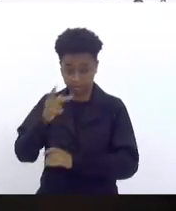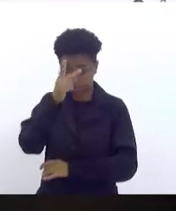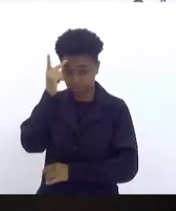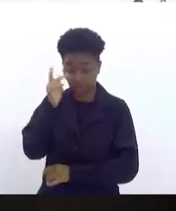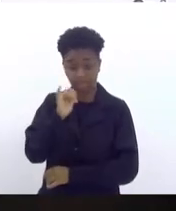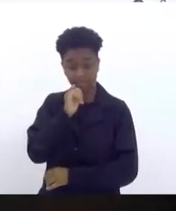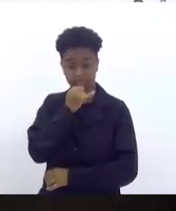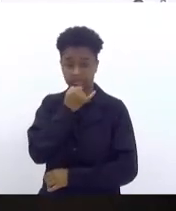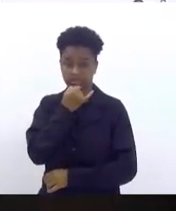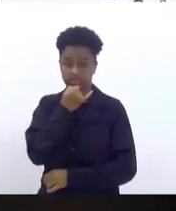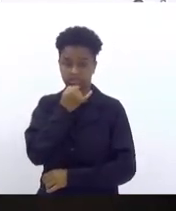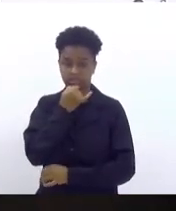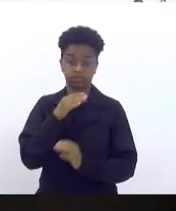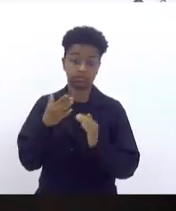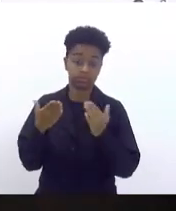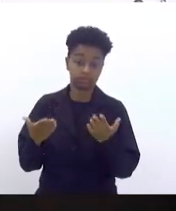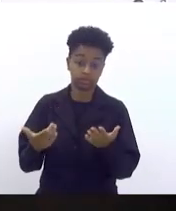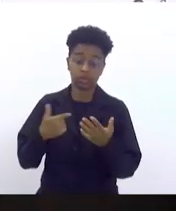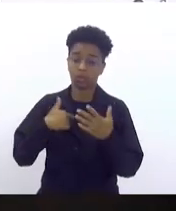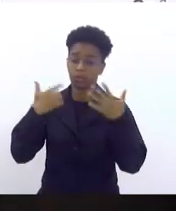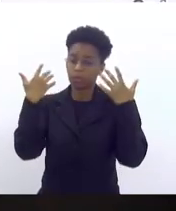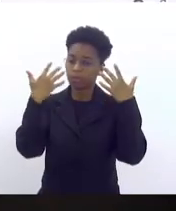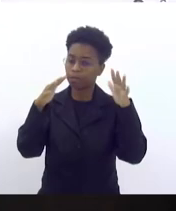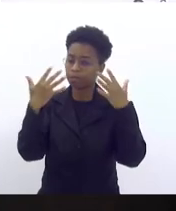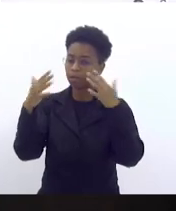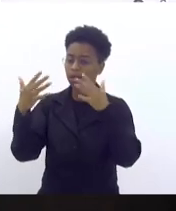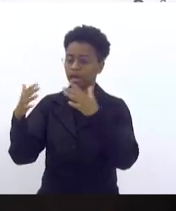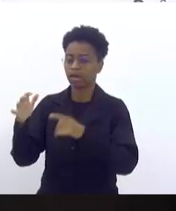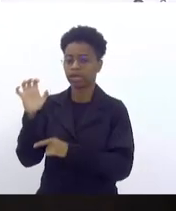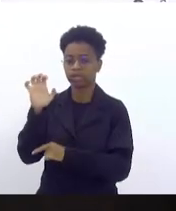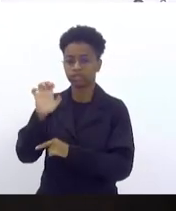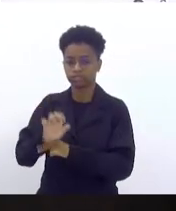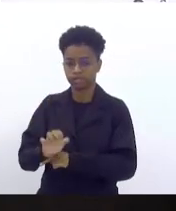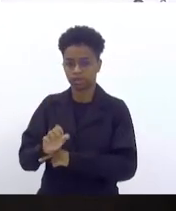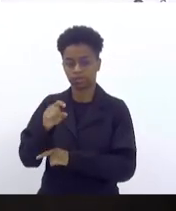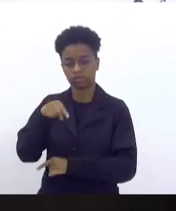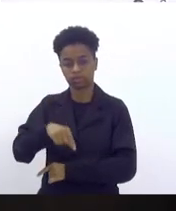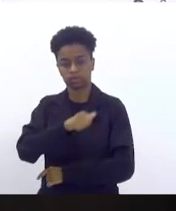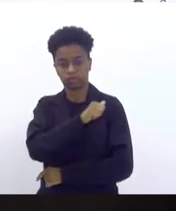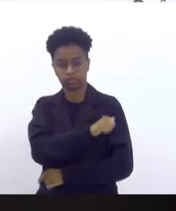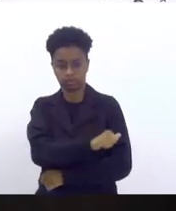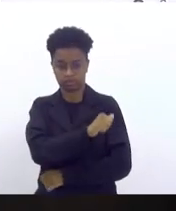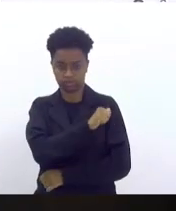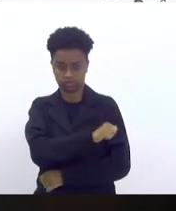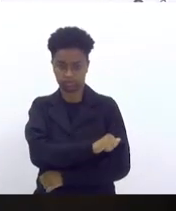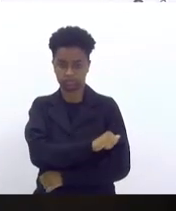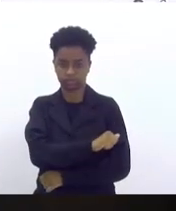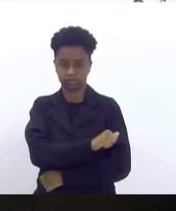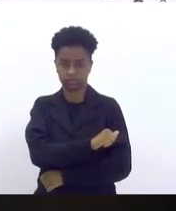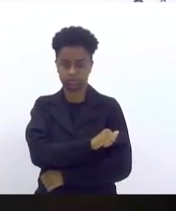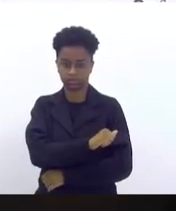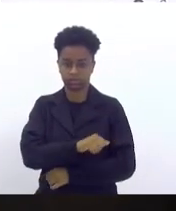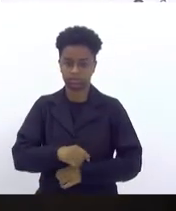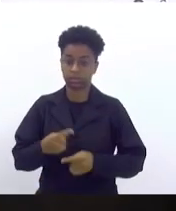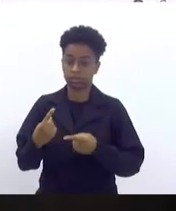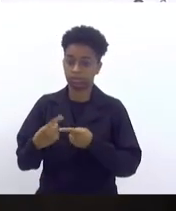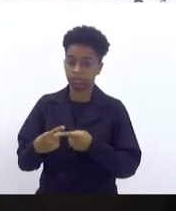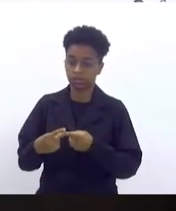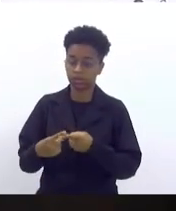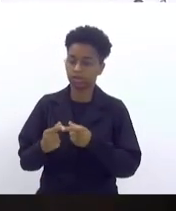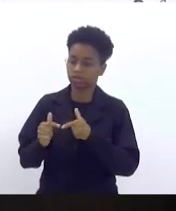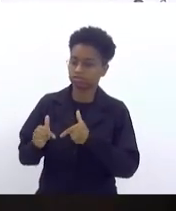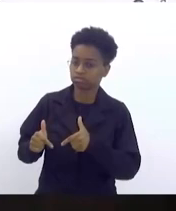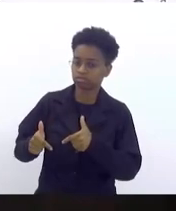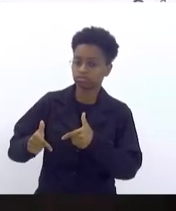triste então eu parabenizo ao estado do Rio de Janeiro que está à